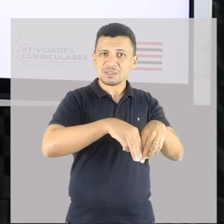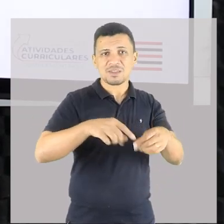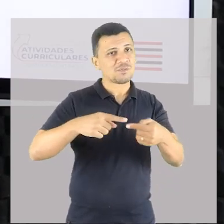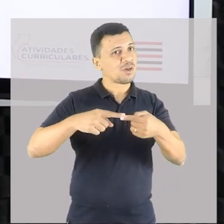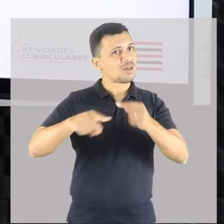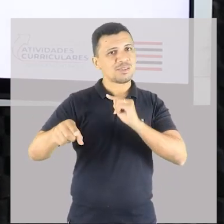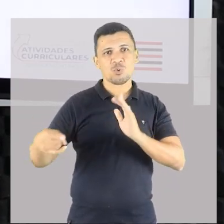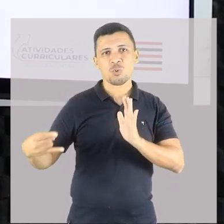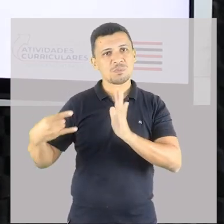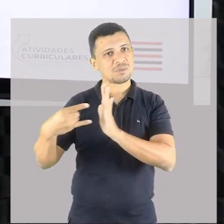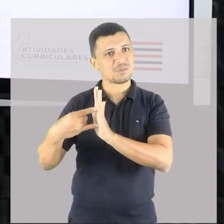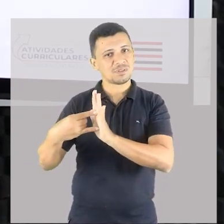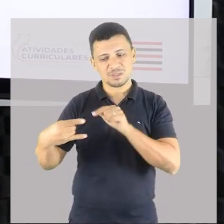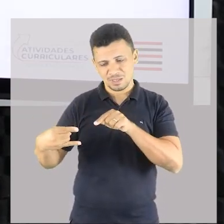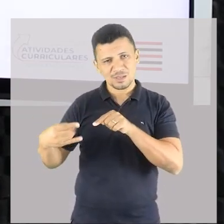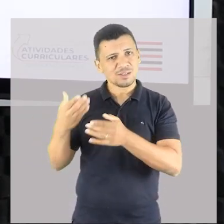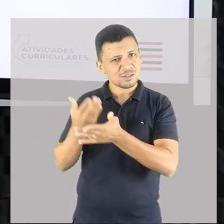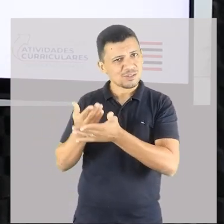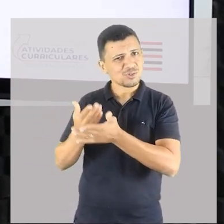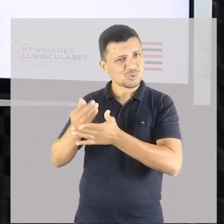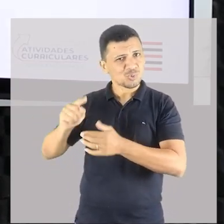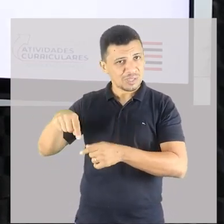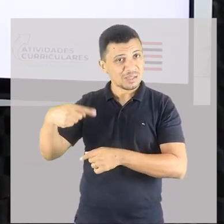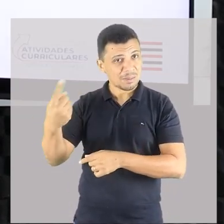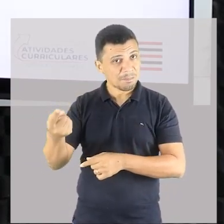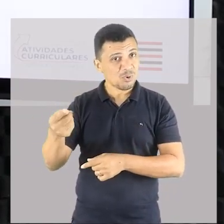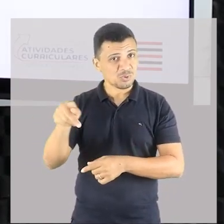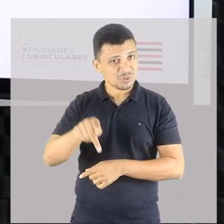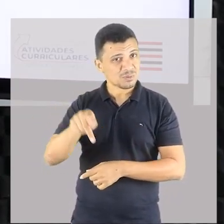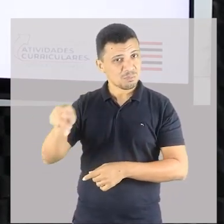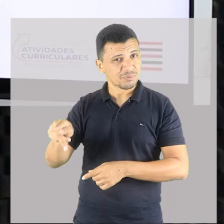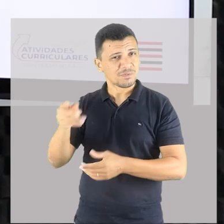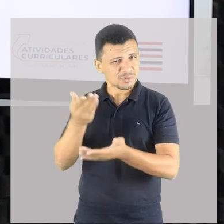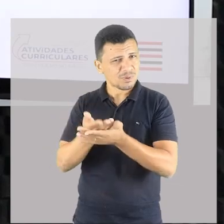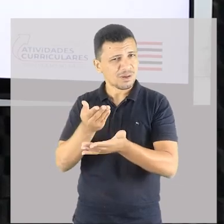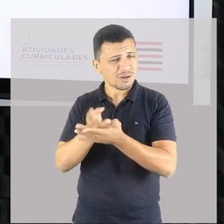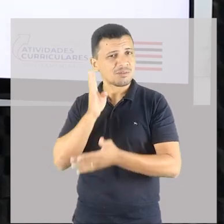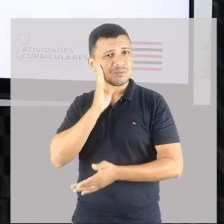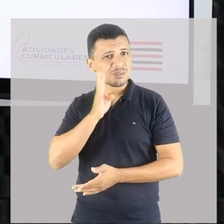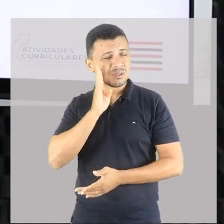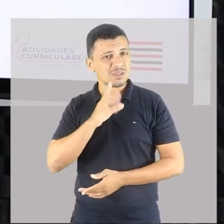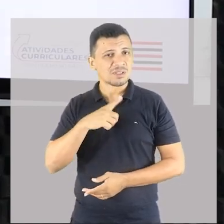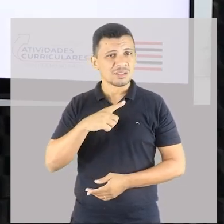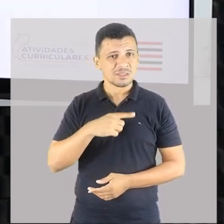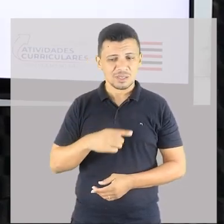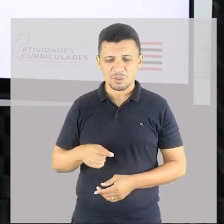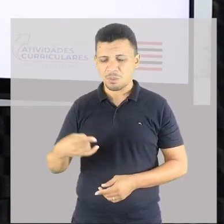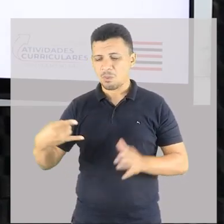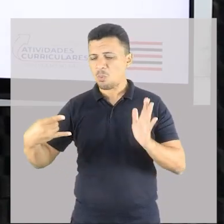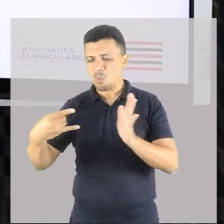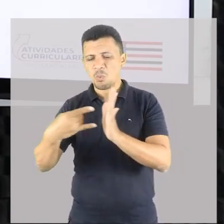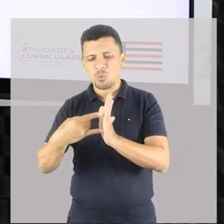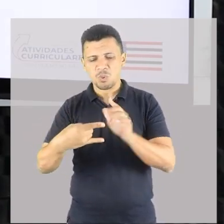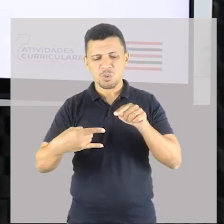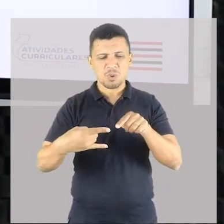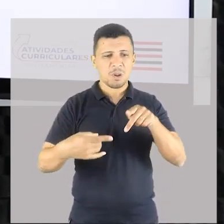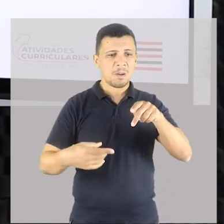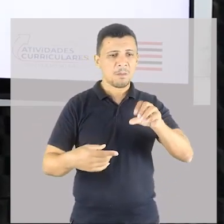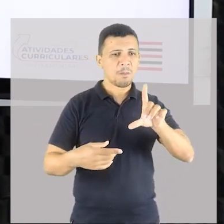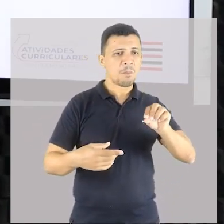ímã a gente estuda depois. O professor dá uma aulinha de ímã para vocês, bacaninha. Que tem dois polos e tal, aí os polos